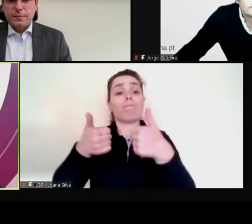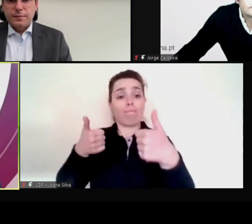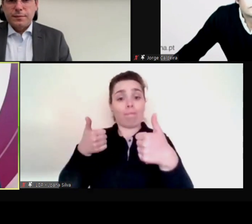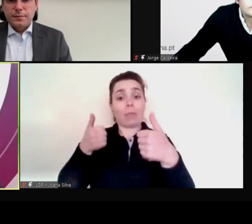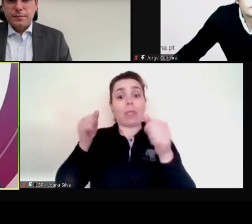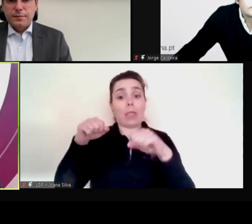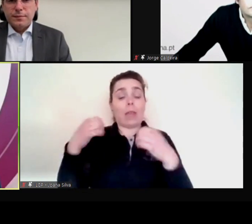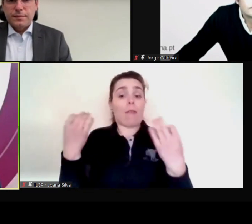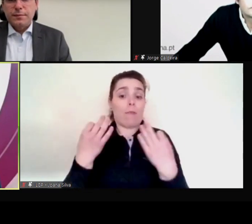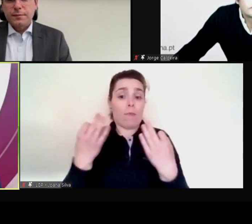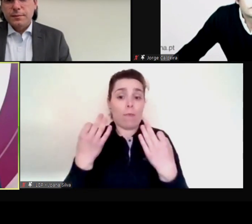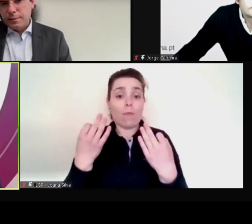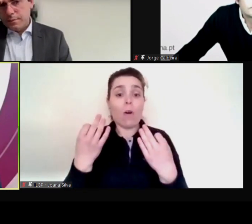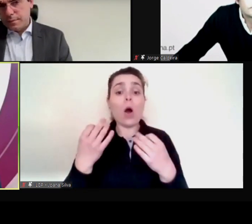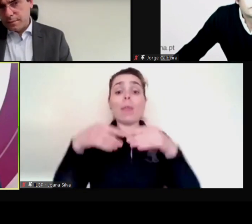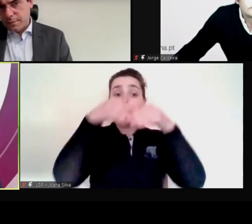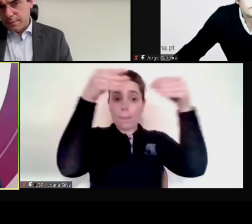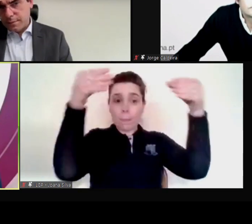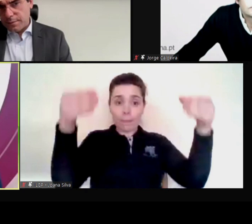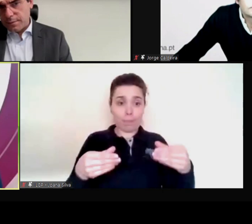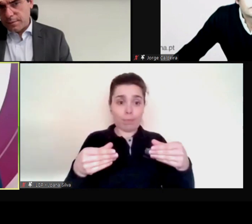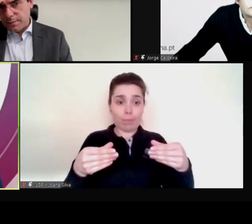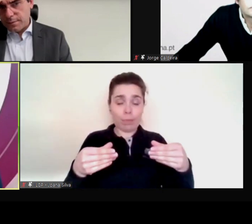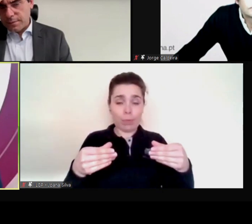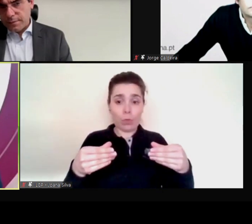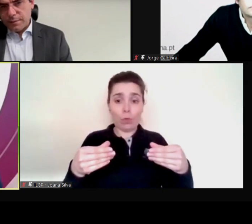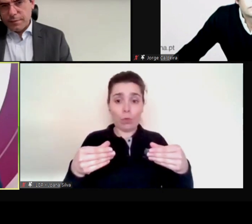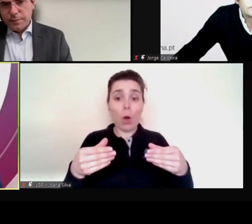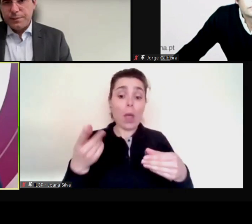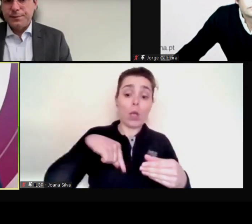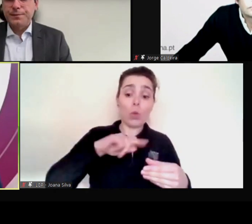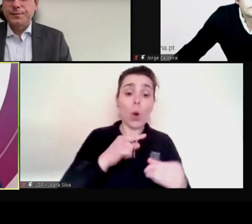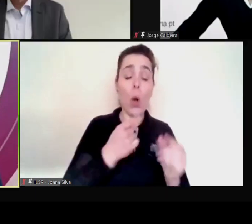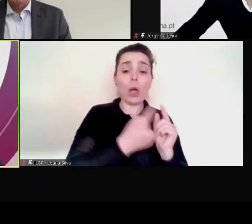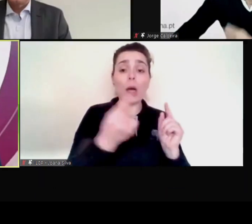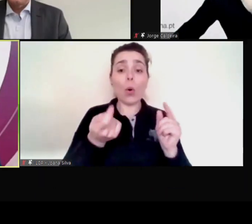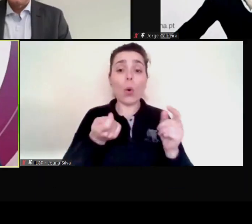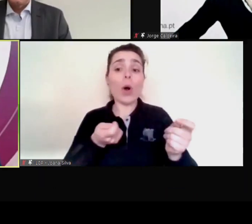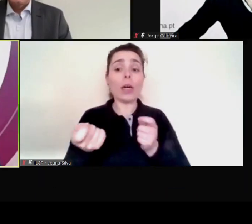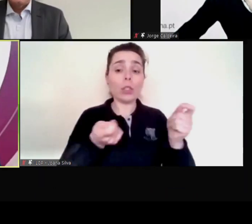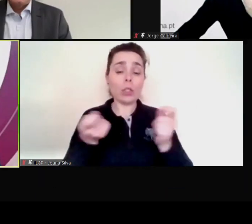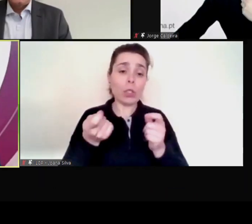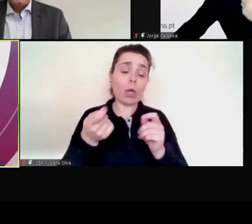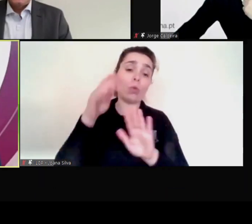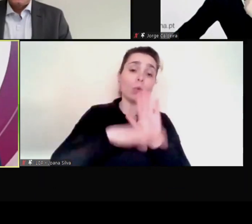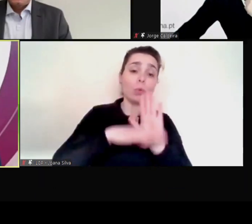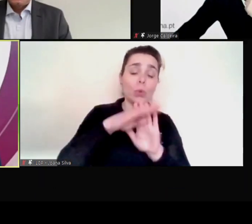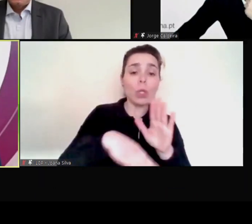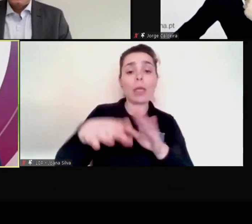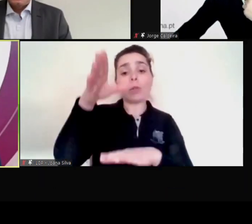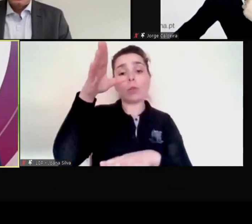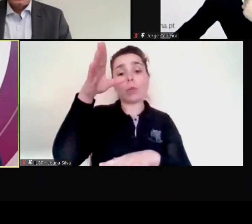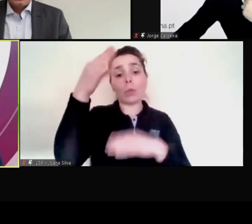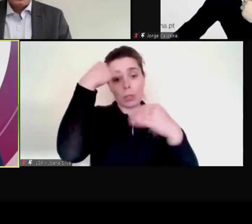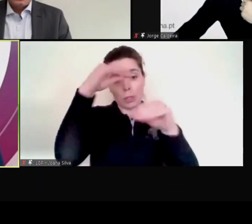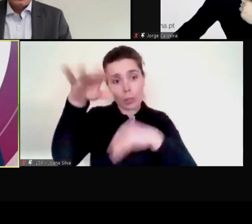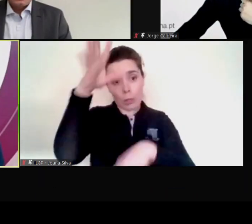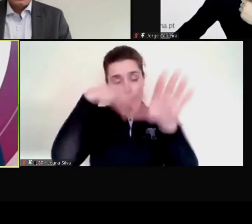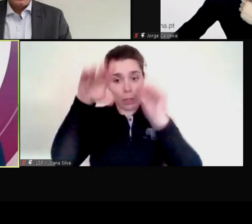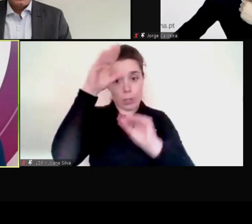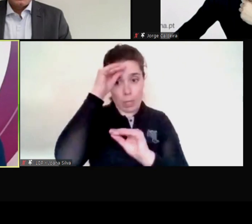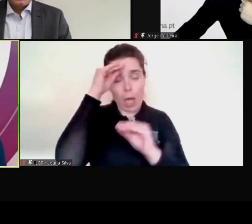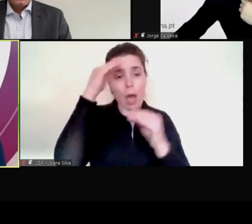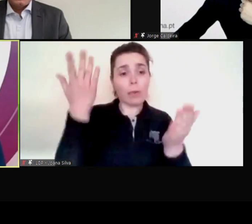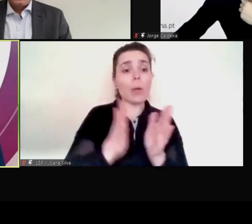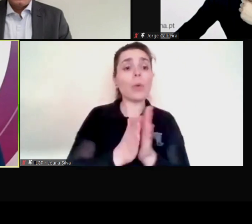que é distribuída através de plataformas, em que o próprio faz a gestão do seu processo de aprendizagem. A esse nível temos usado quer as